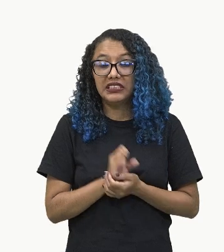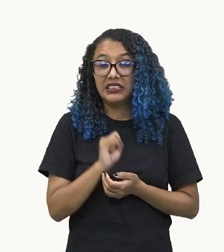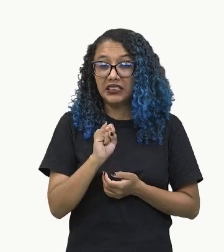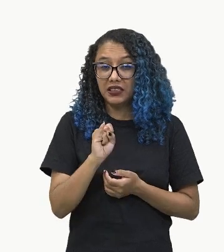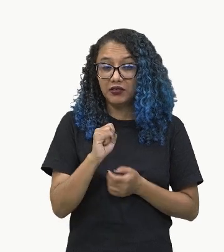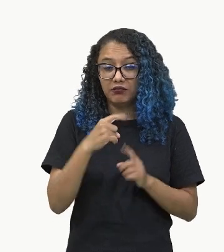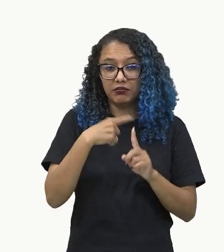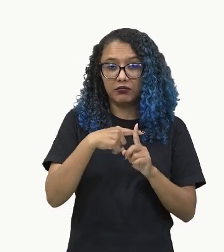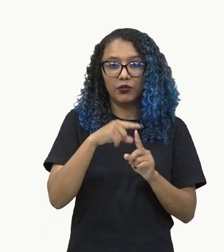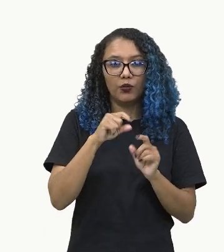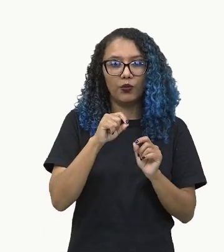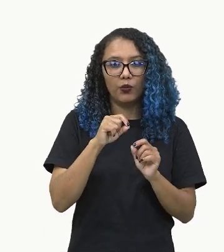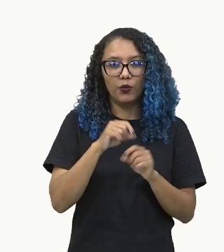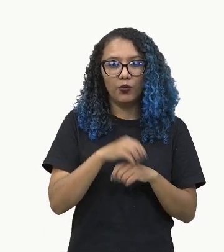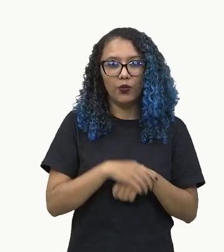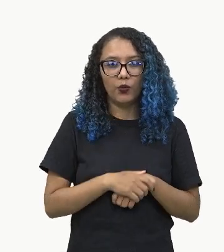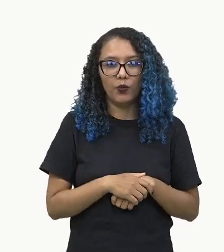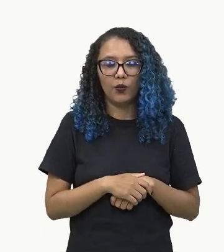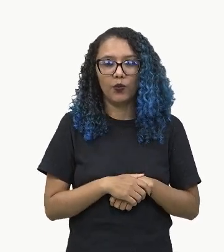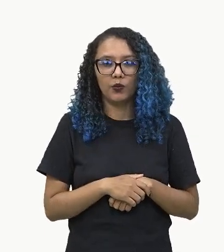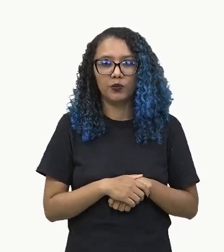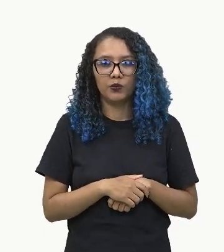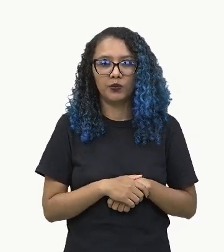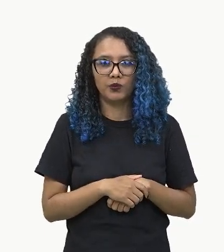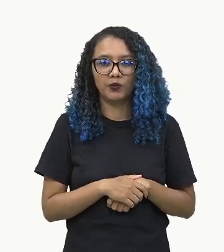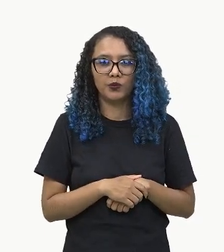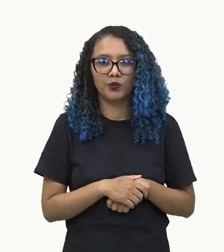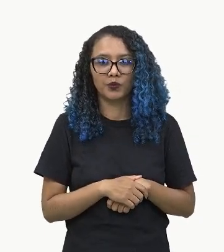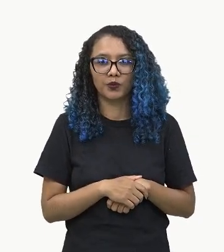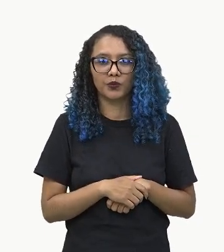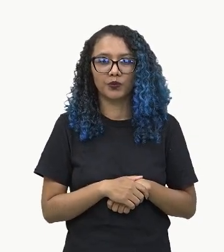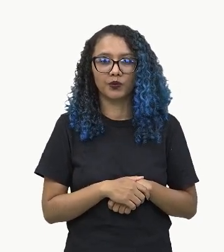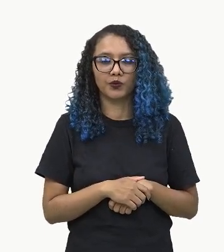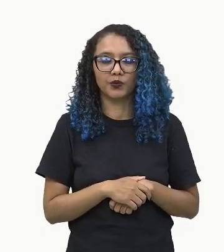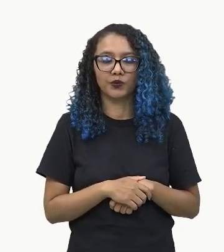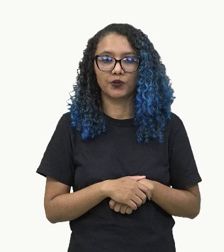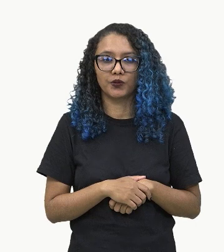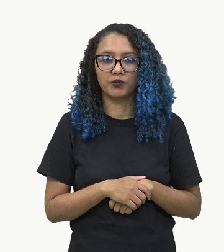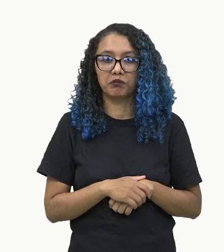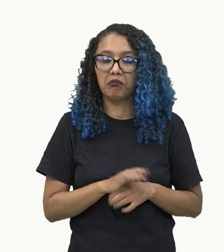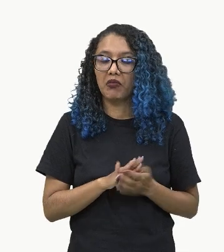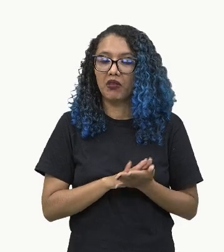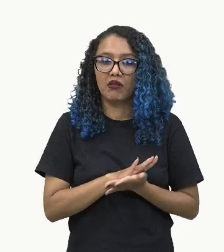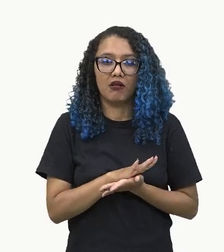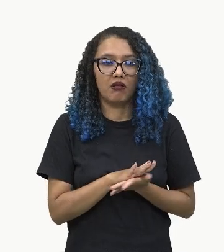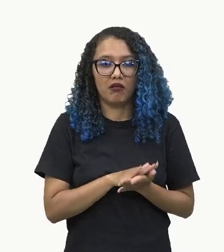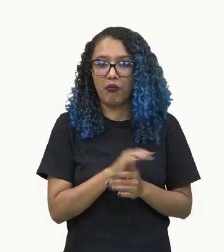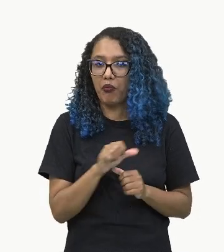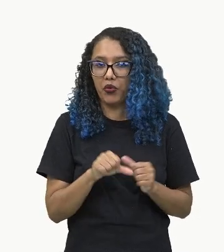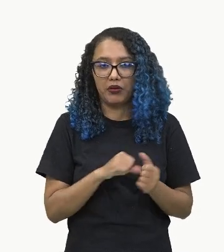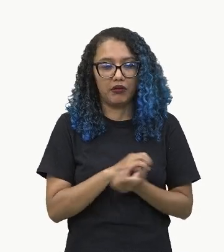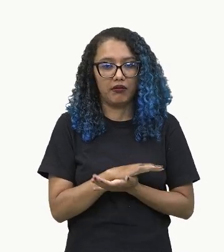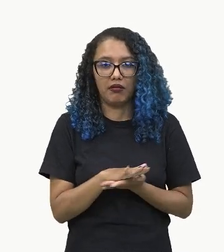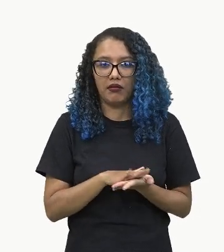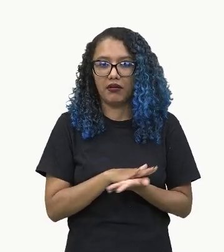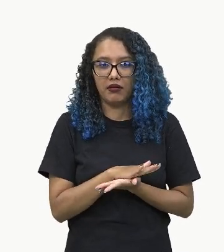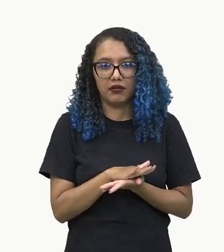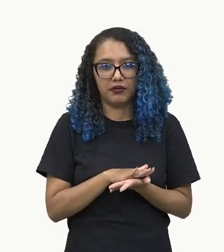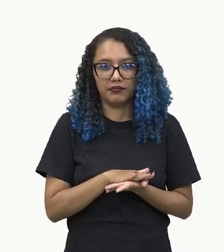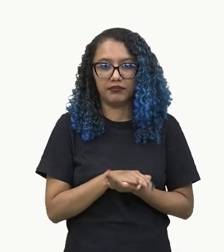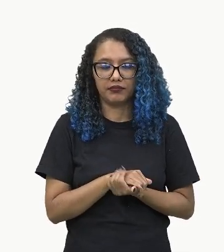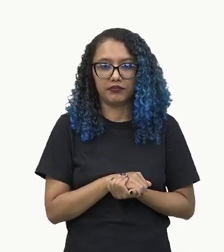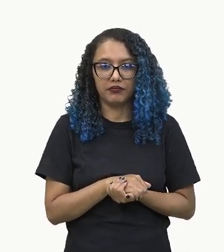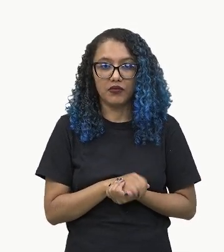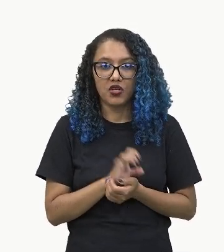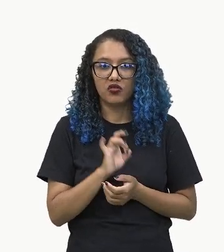positivo, ok? O que vai acontecer? Nada. A gente só vai tirar